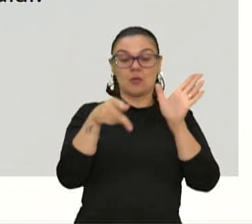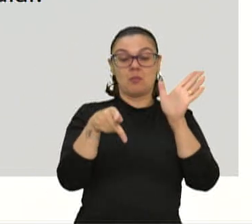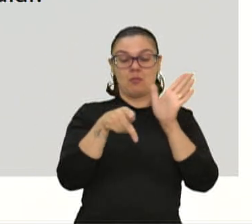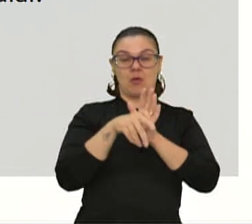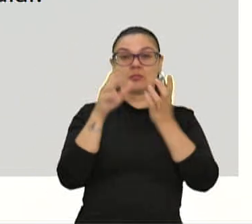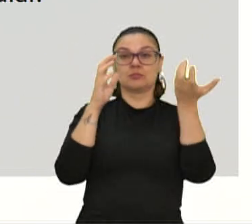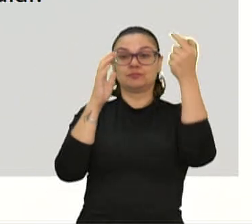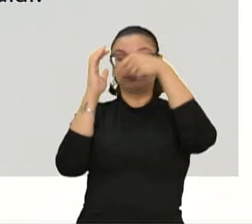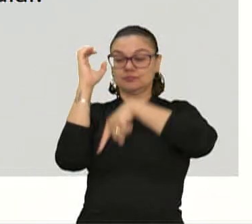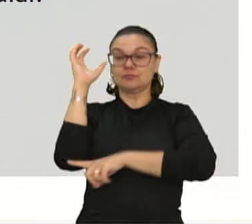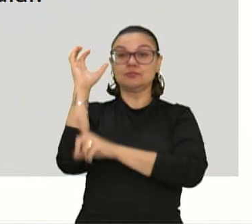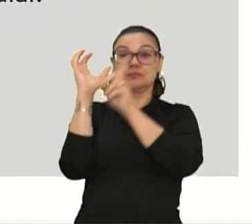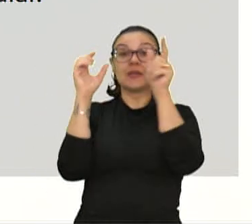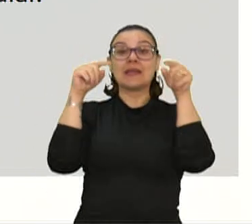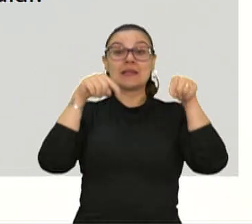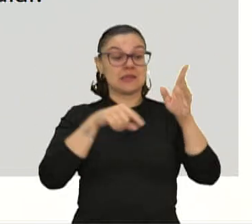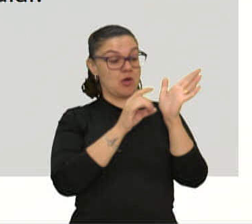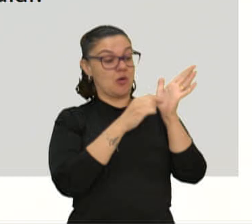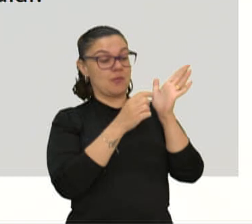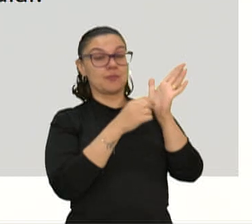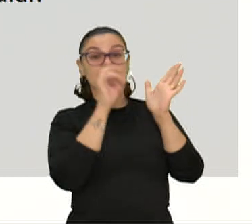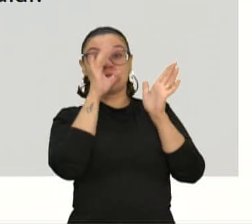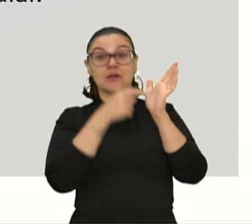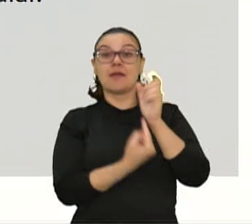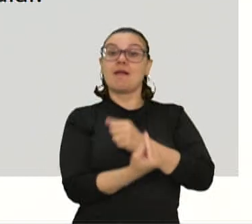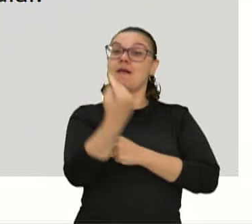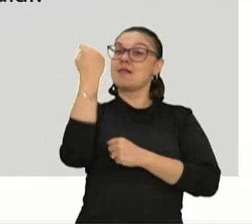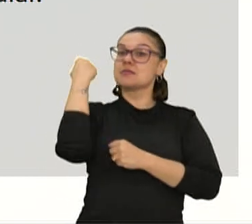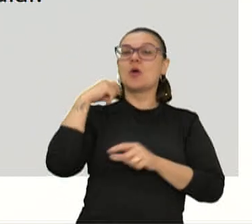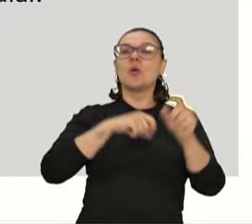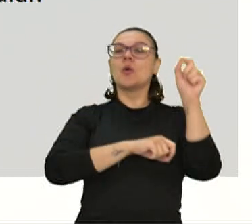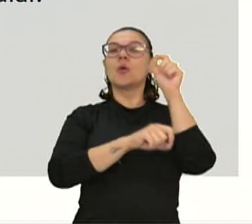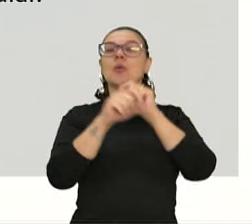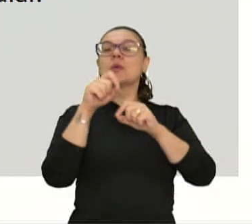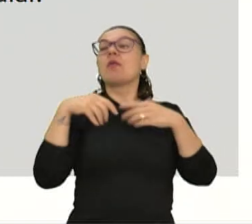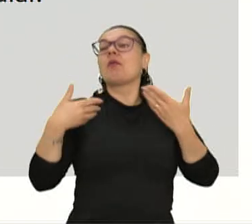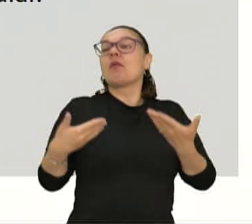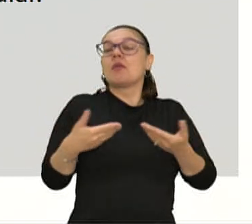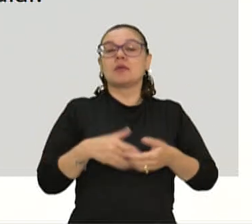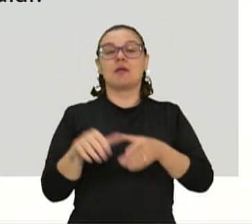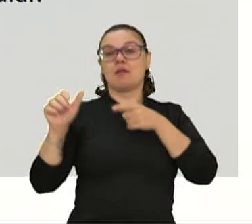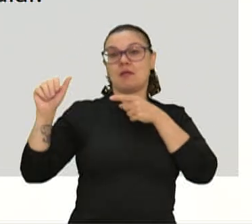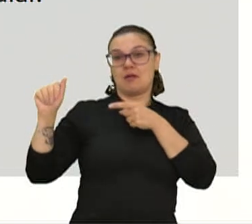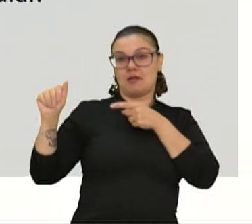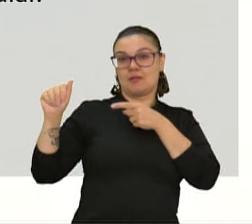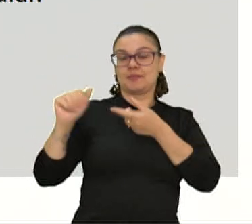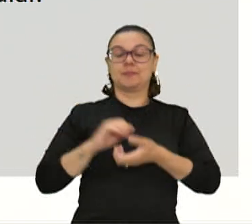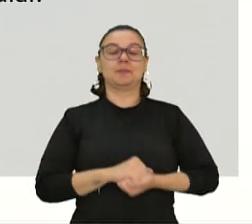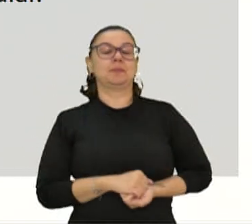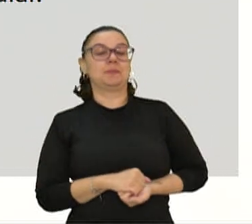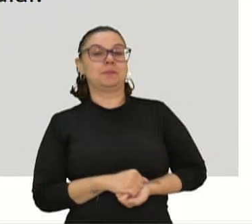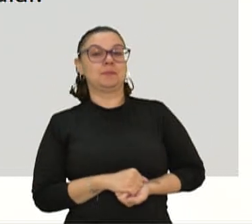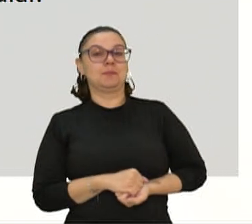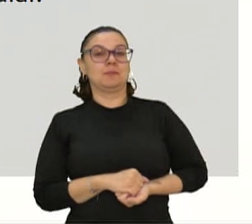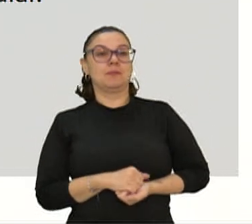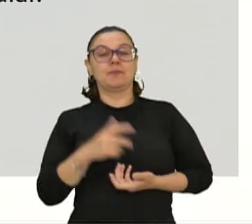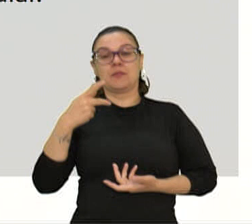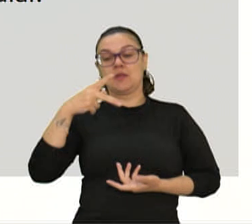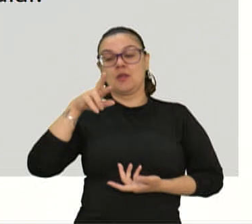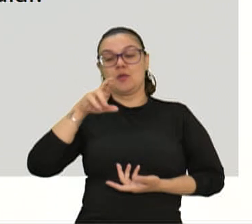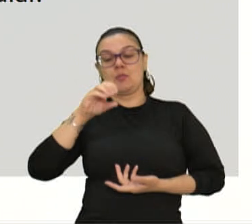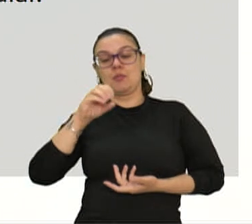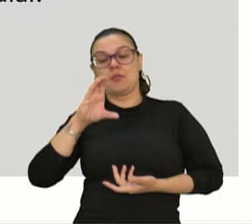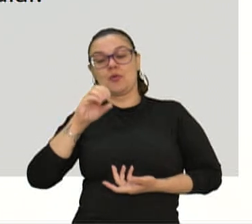teoria, os cloroplastos têm como ancestrais. Então, quem é o ancestral do cloroplasto? Letra A.